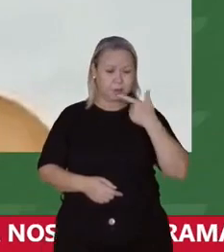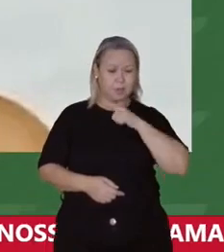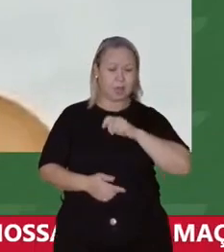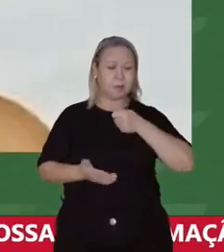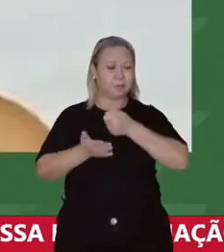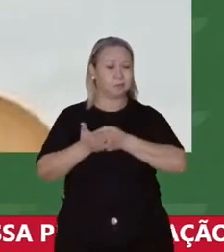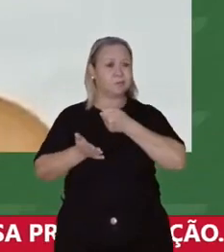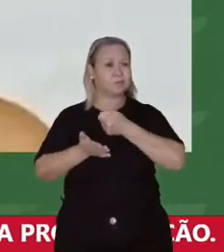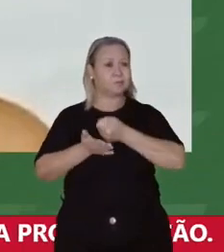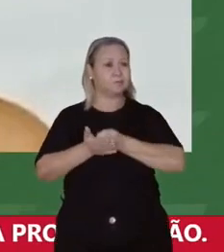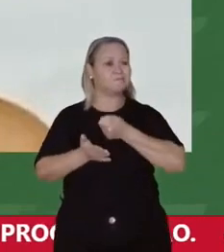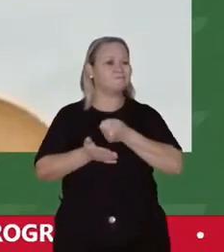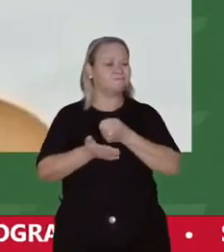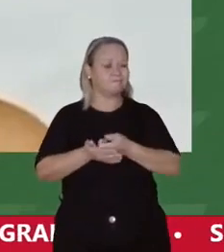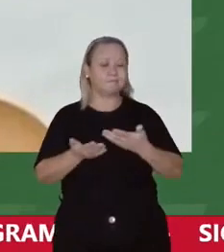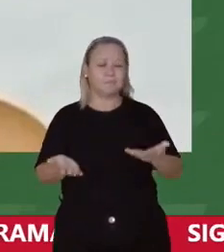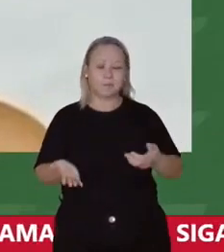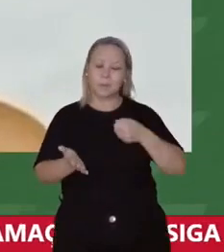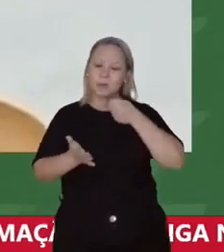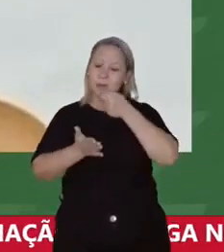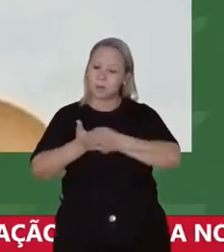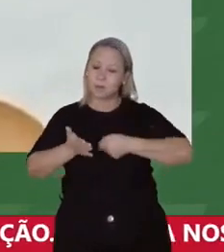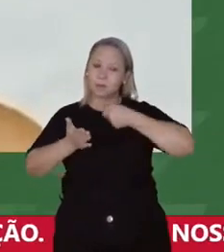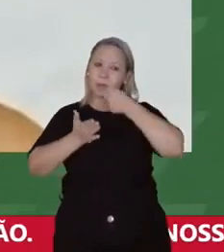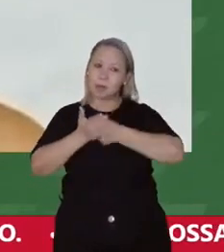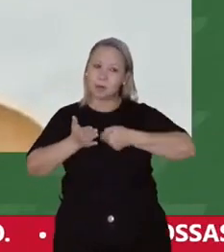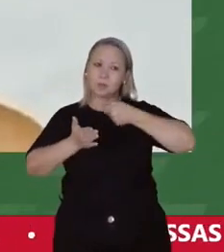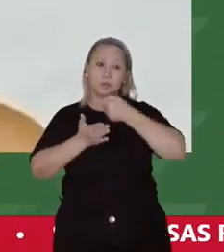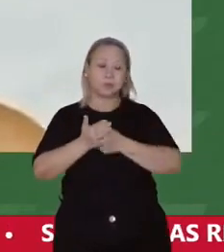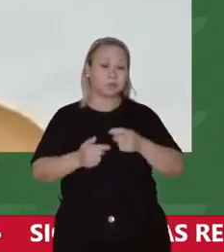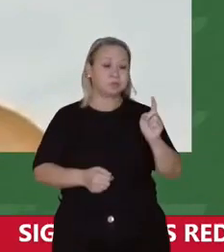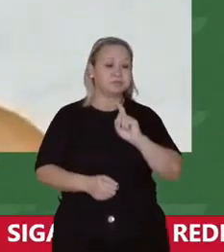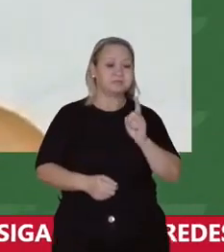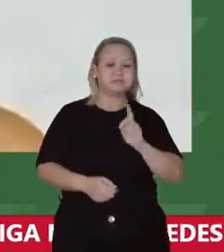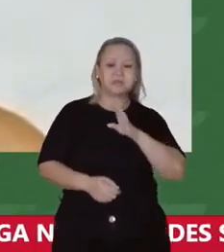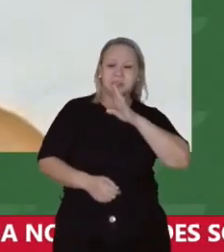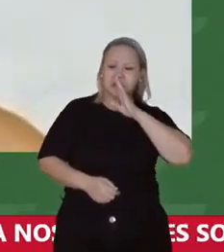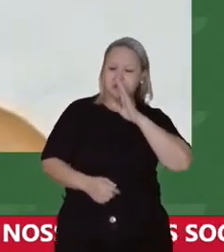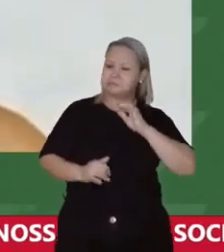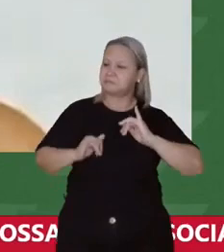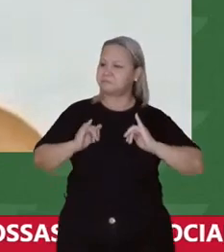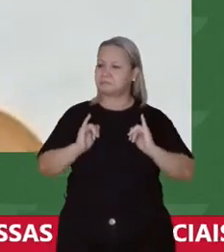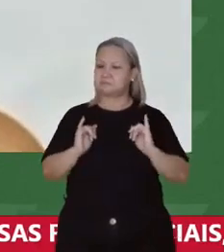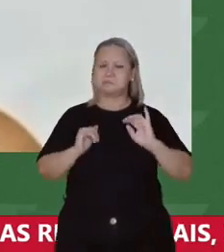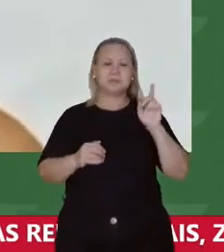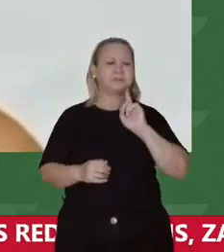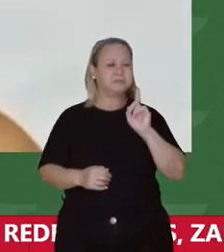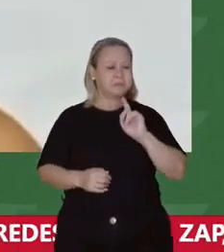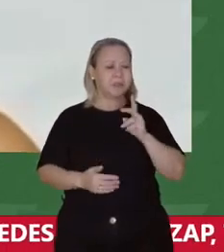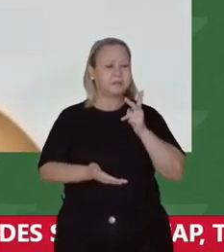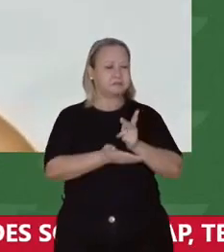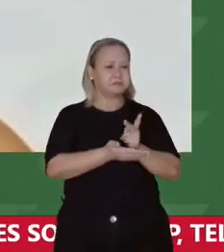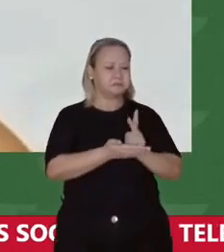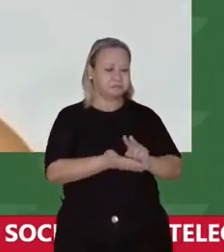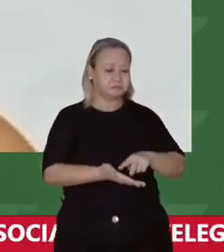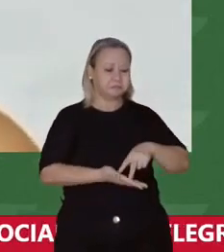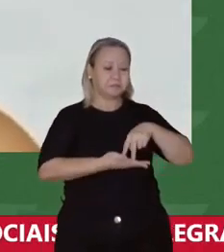luta e que não se cala, e de muita esperança e que se mantém de pé.